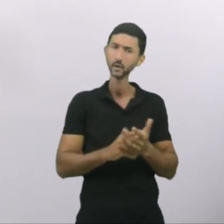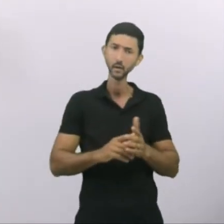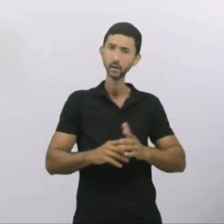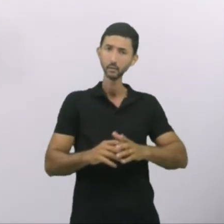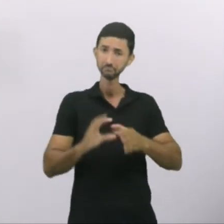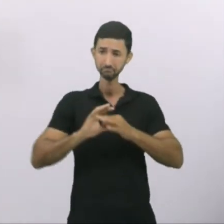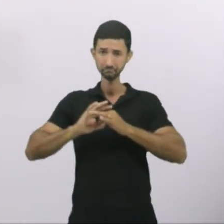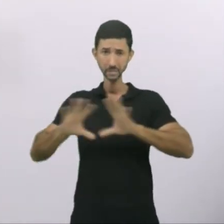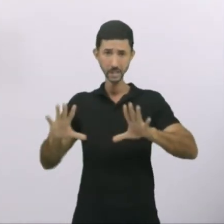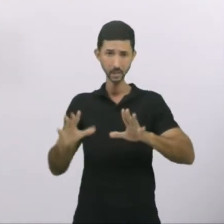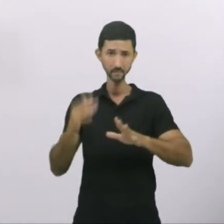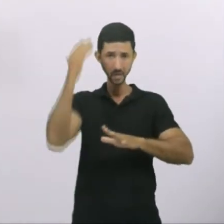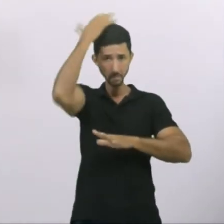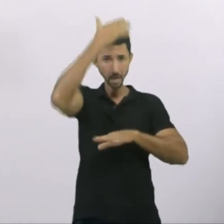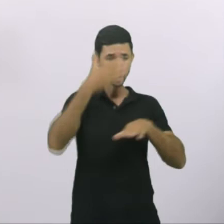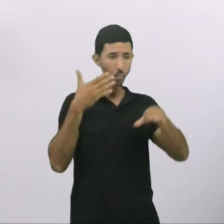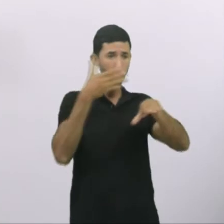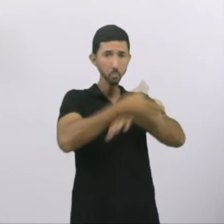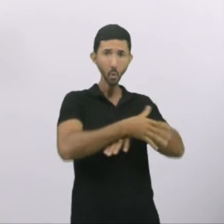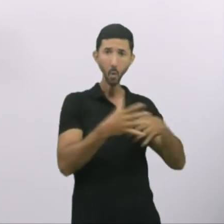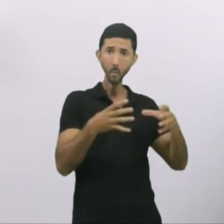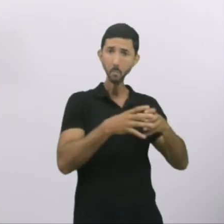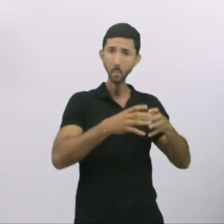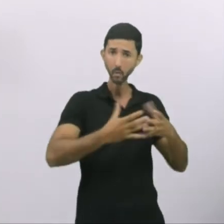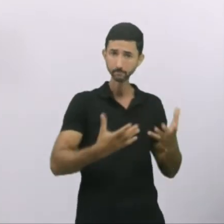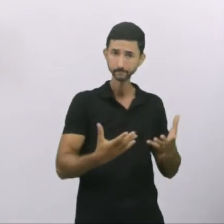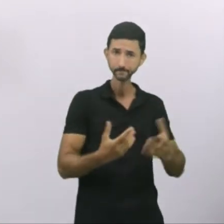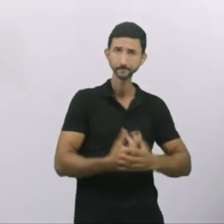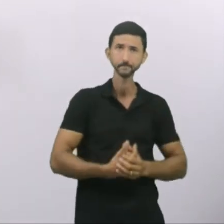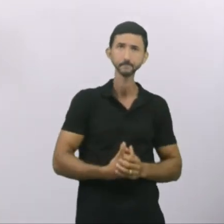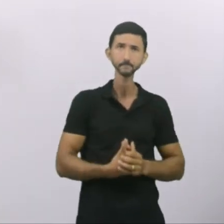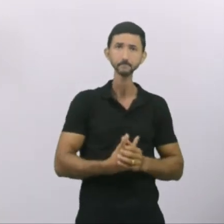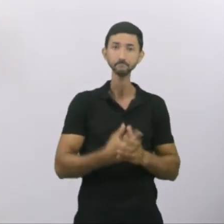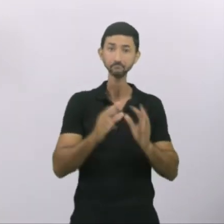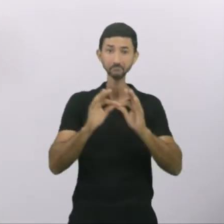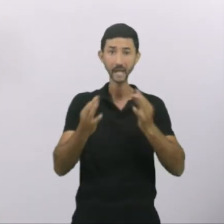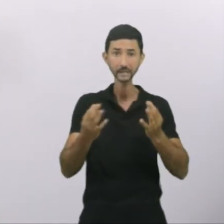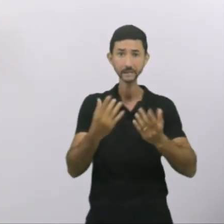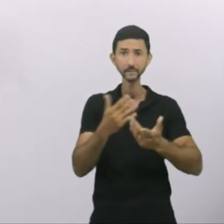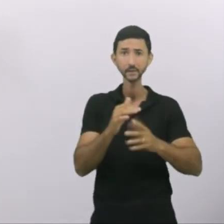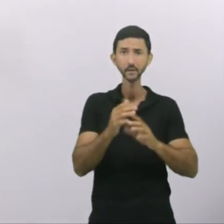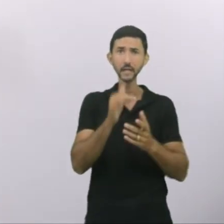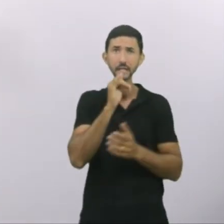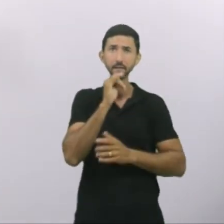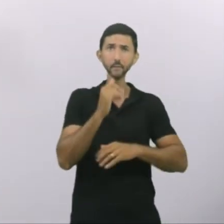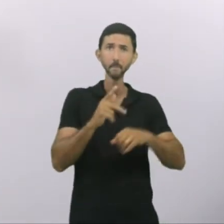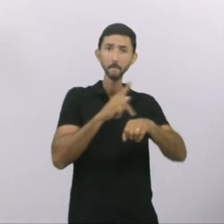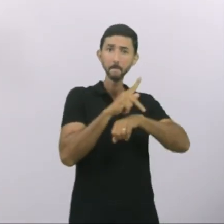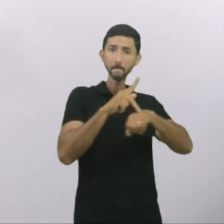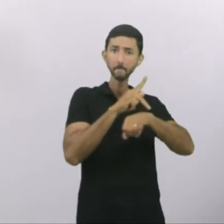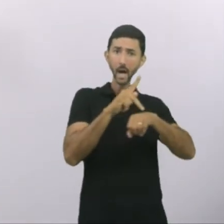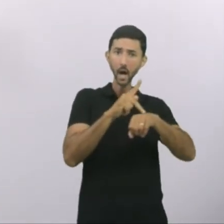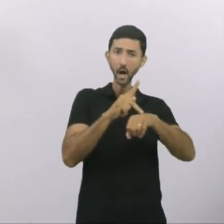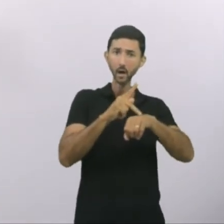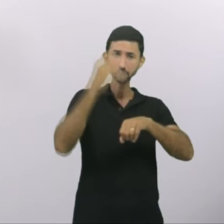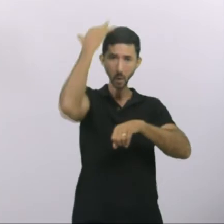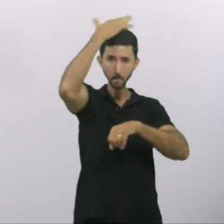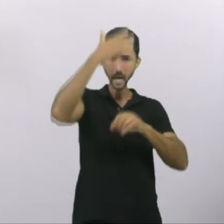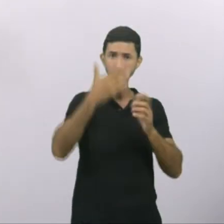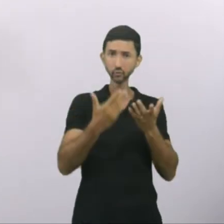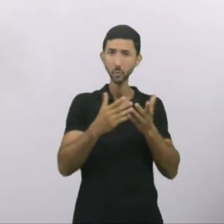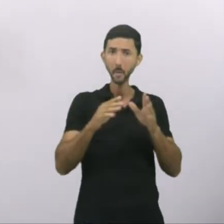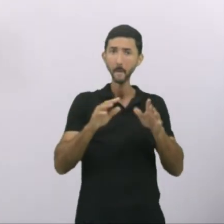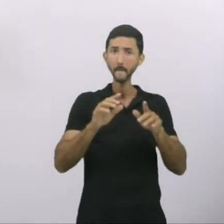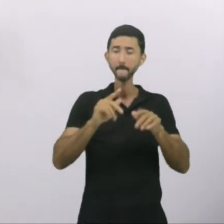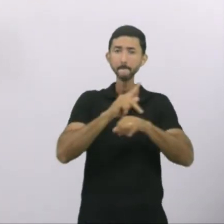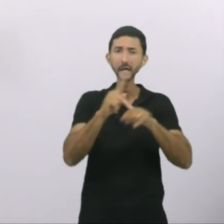o México quis fazer parte do bloco. É porque é bem simples. O México é um país subdesenvolvido.